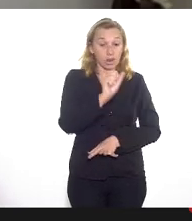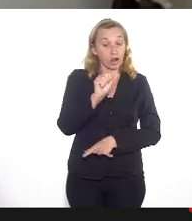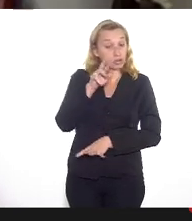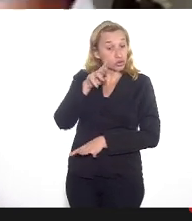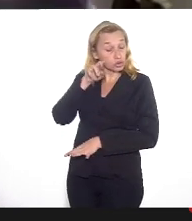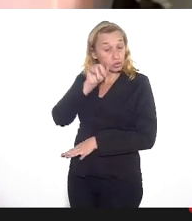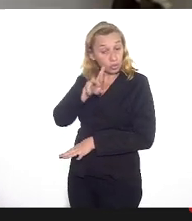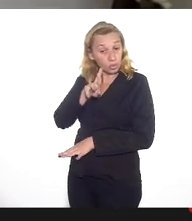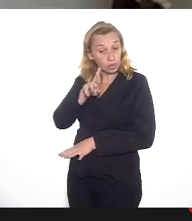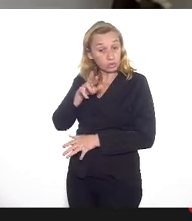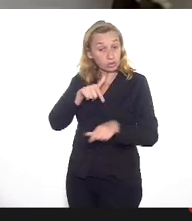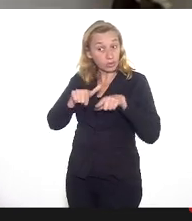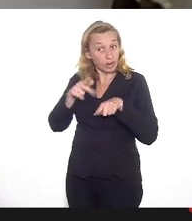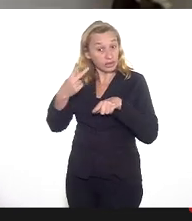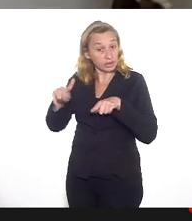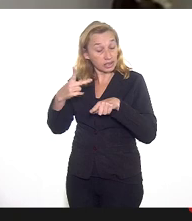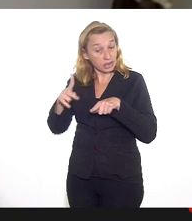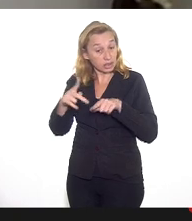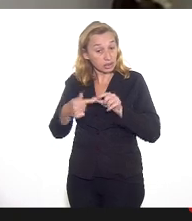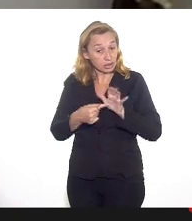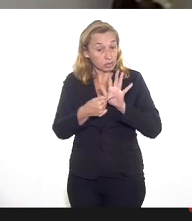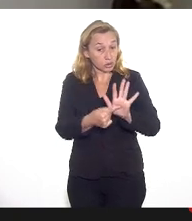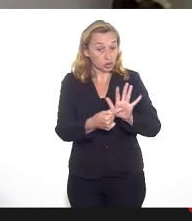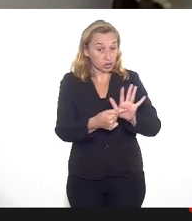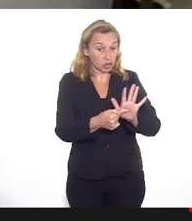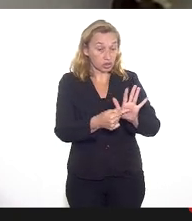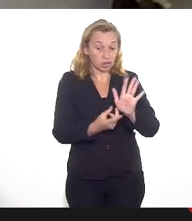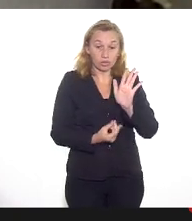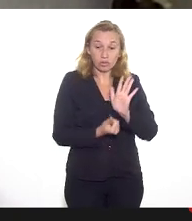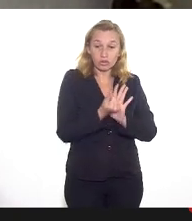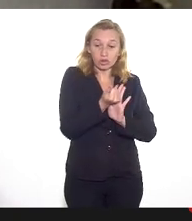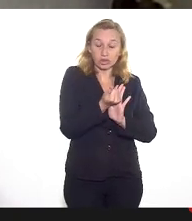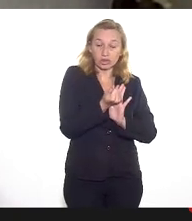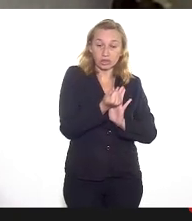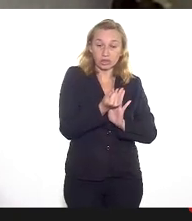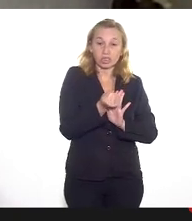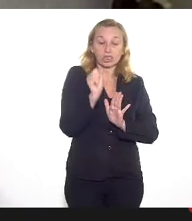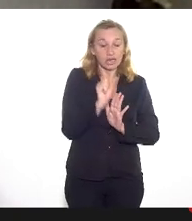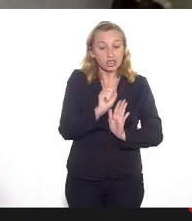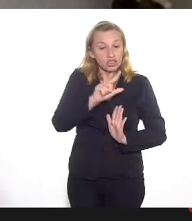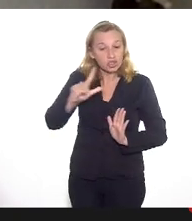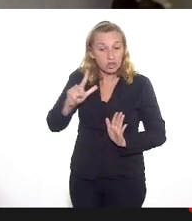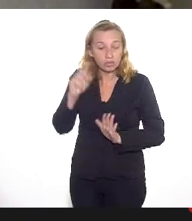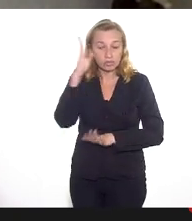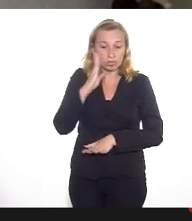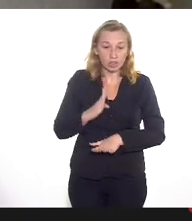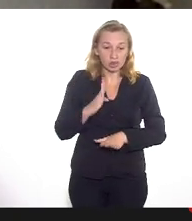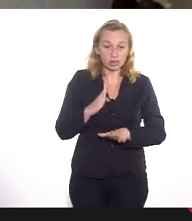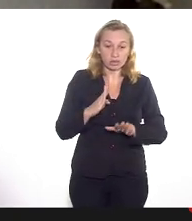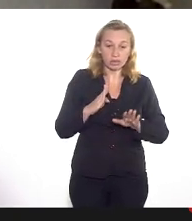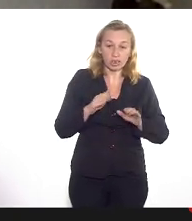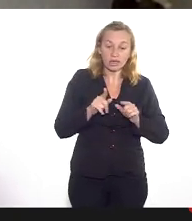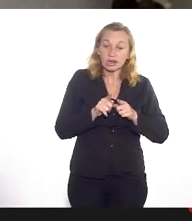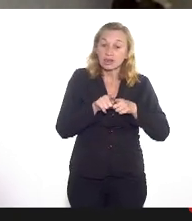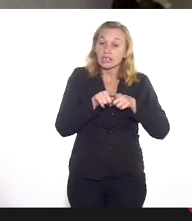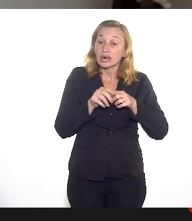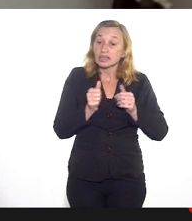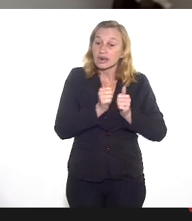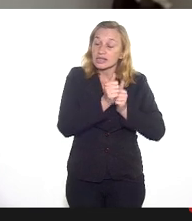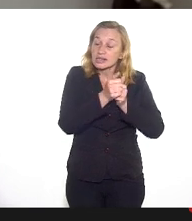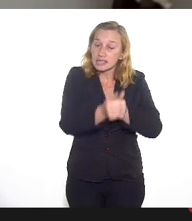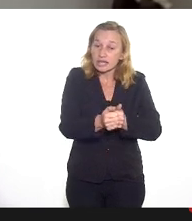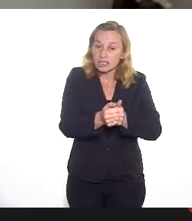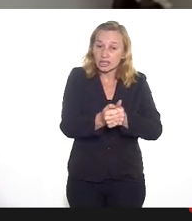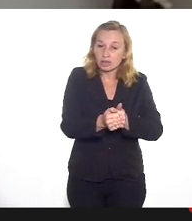né, o papel do auditor é garantir que as demonstrações financeiras da Shell Brasil, elas estão adequadas e seguindo os critérios contábeis,